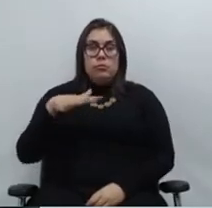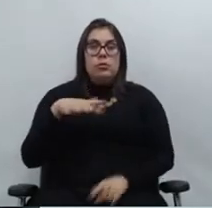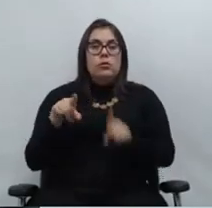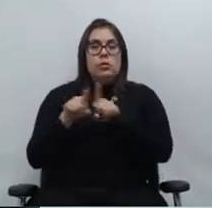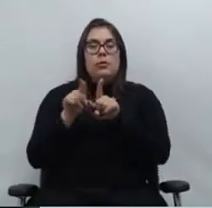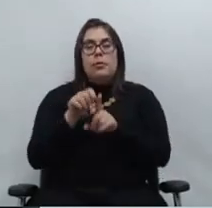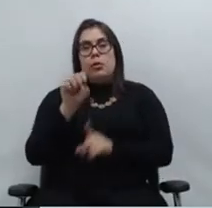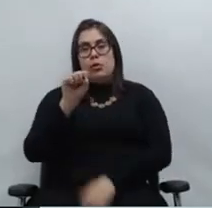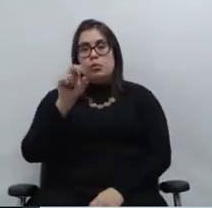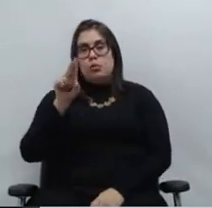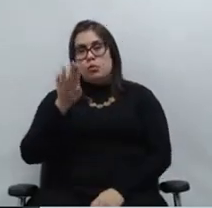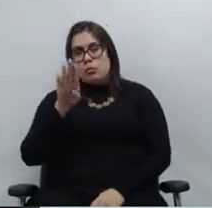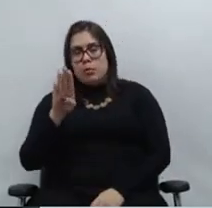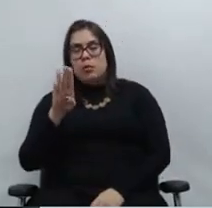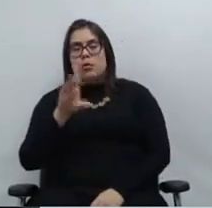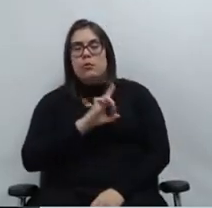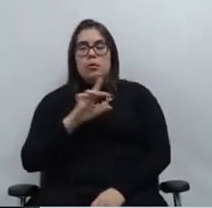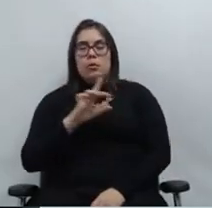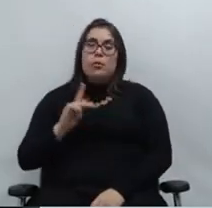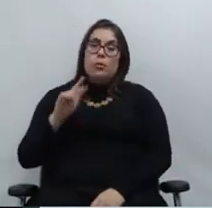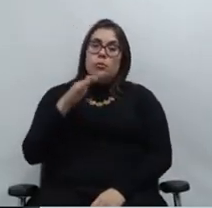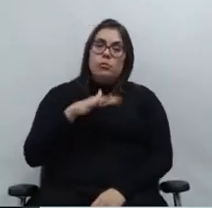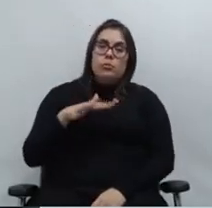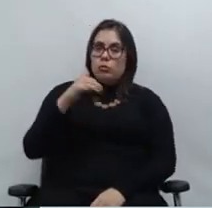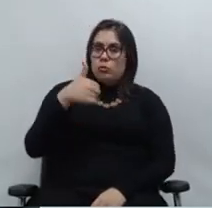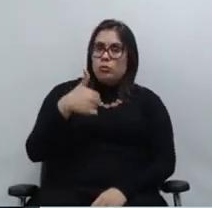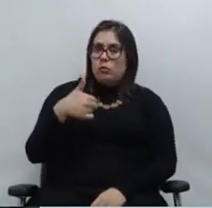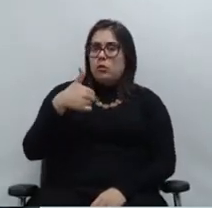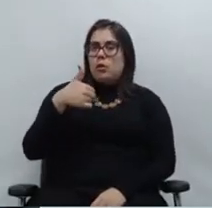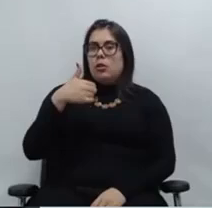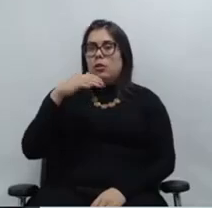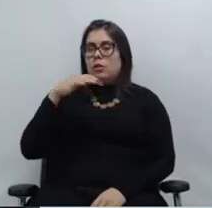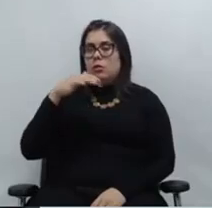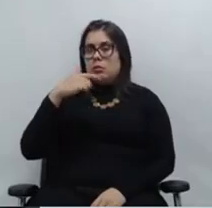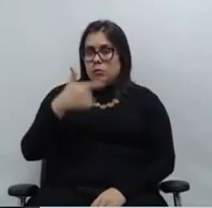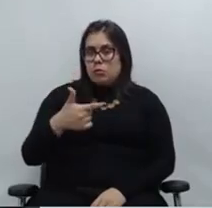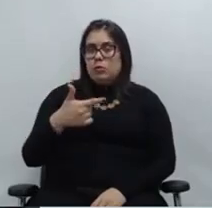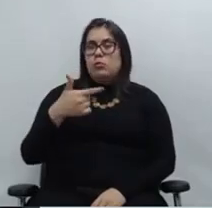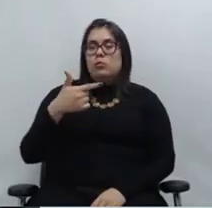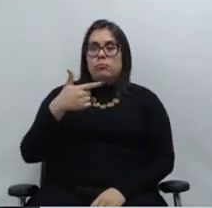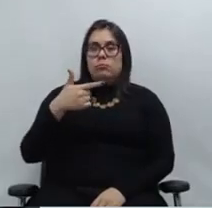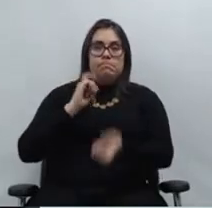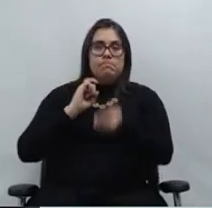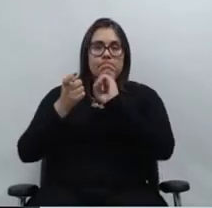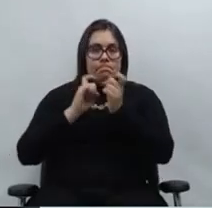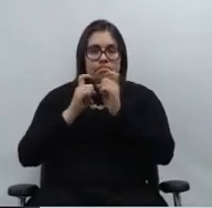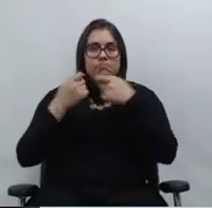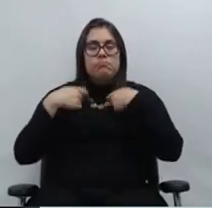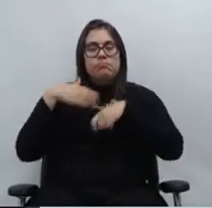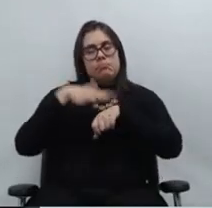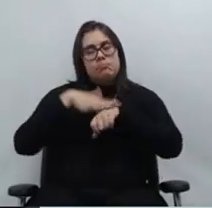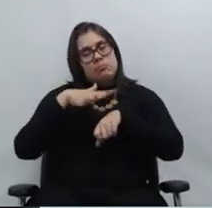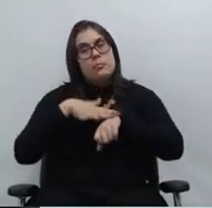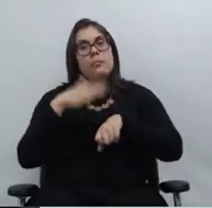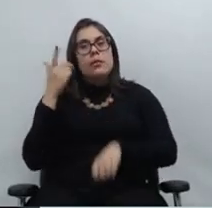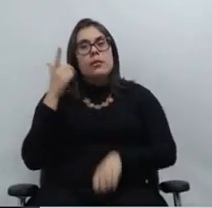Subdefensorias Públicas Gerais para que, no 10º ciclo de conferências, item A, seja implementada a medida que